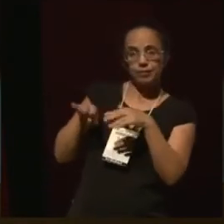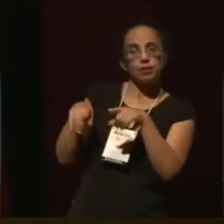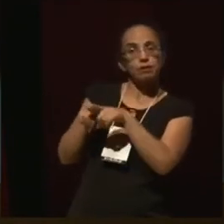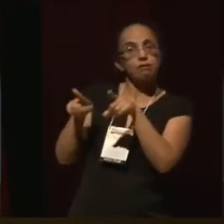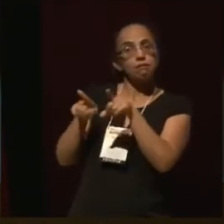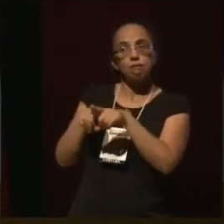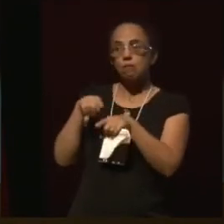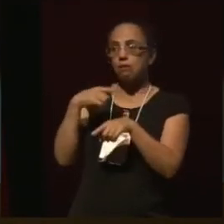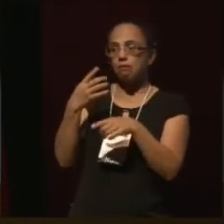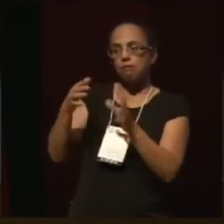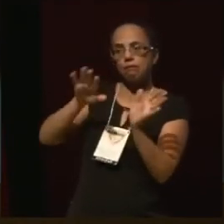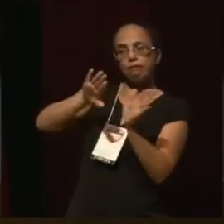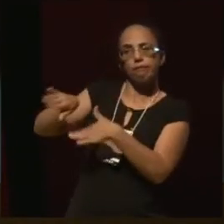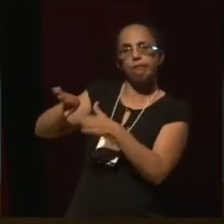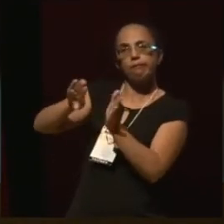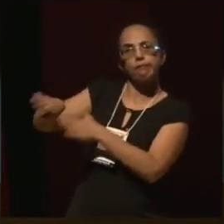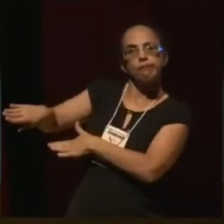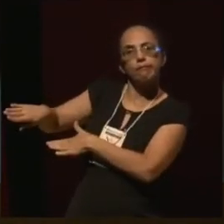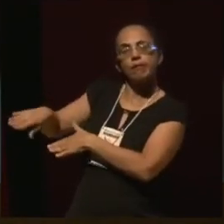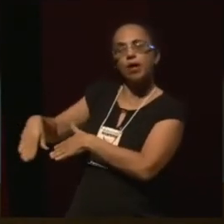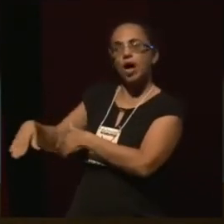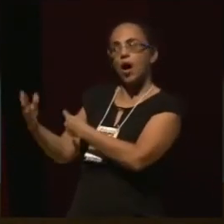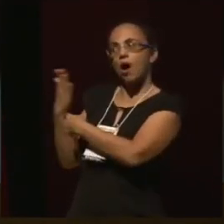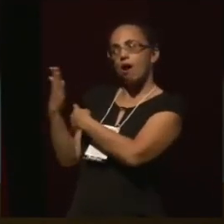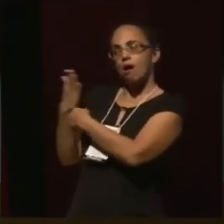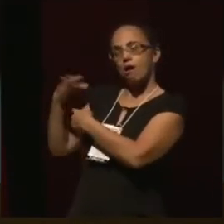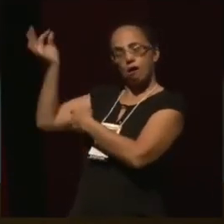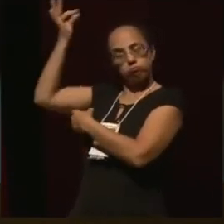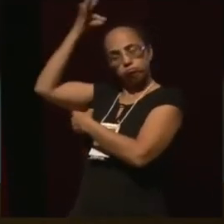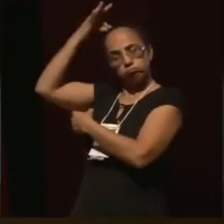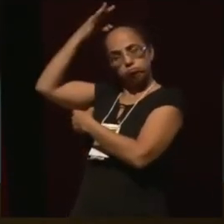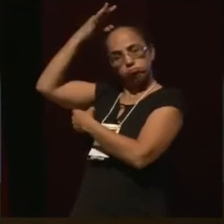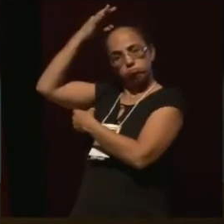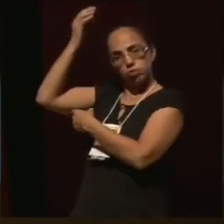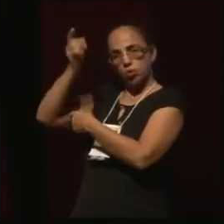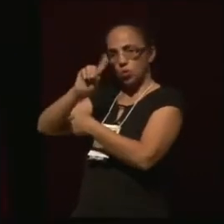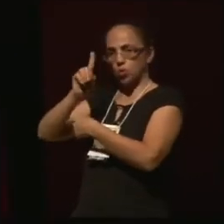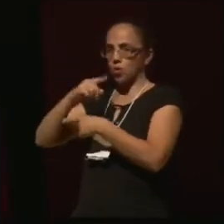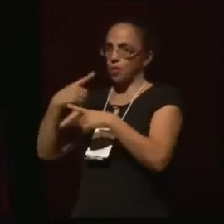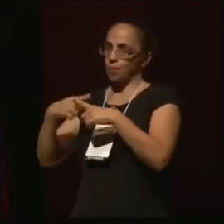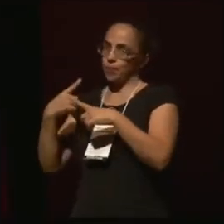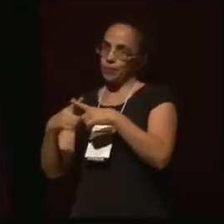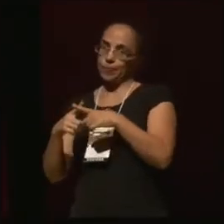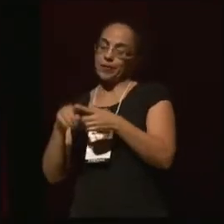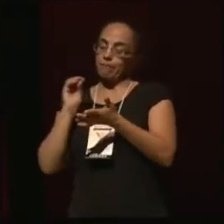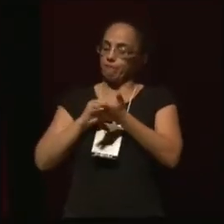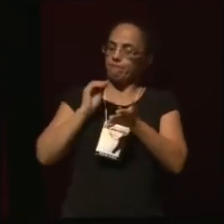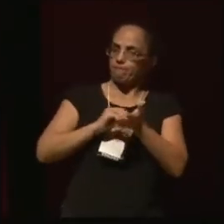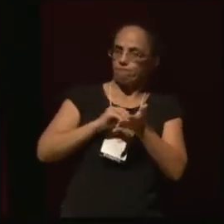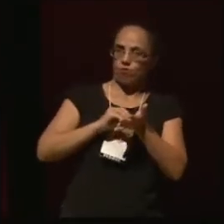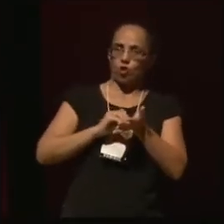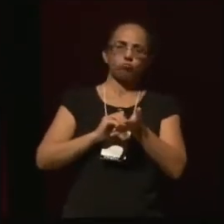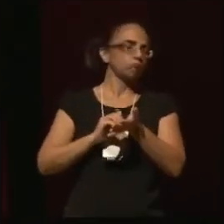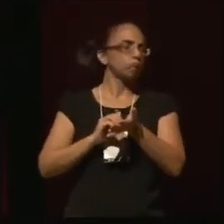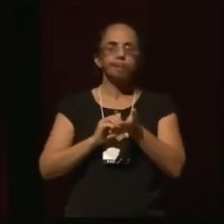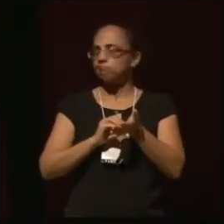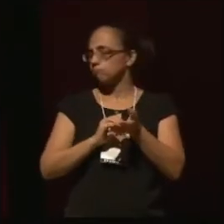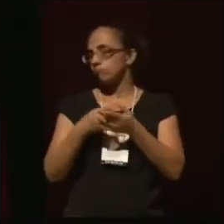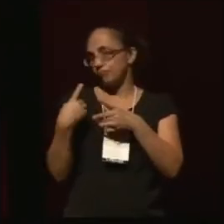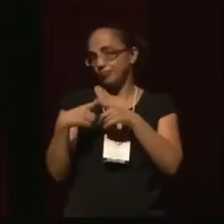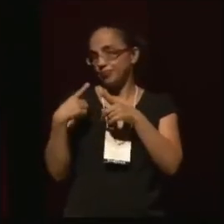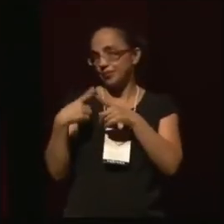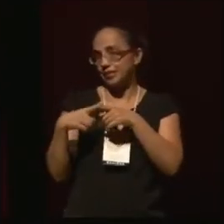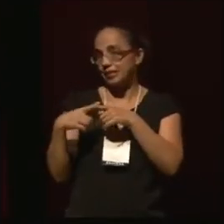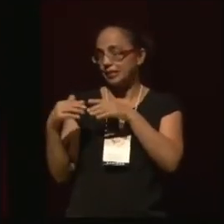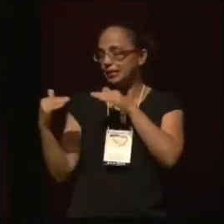mão dessa proteção espiritual. Não é que não nos que vai nos faltar a proteção. É porque é